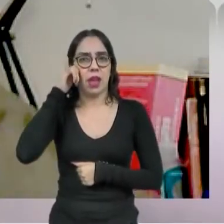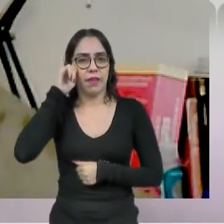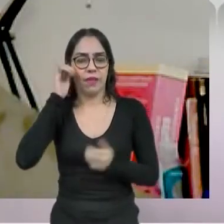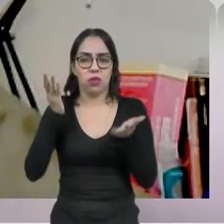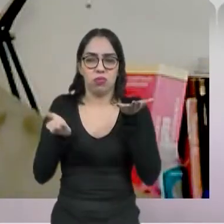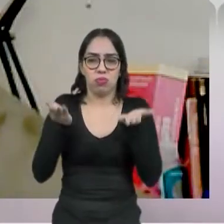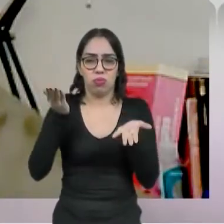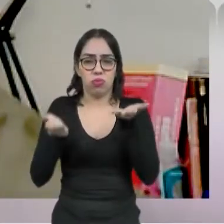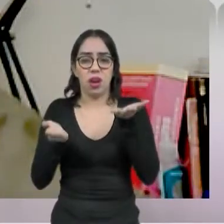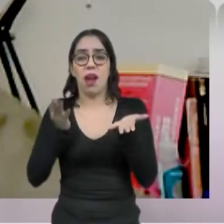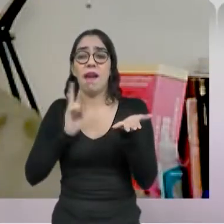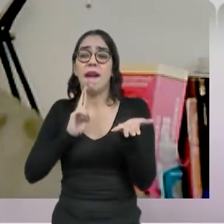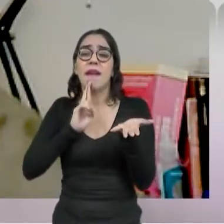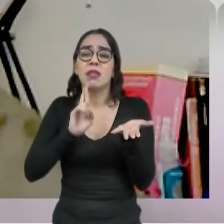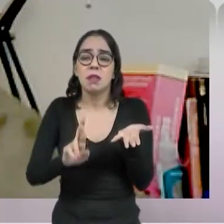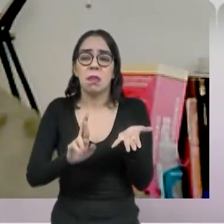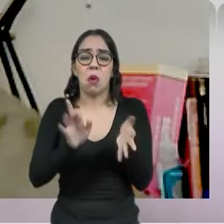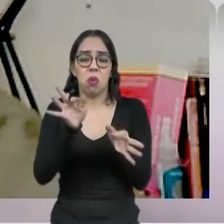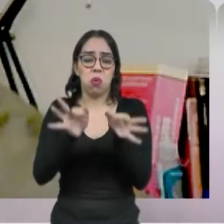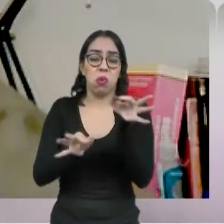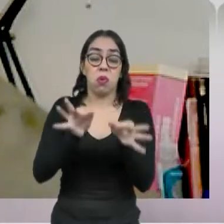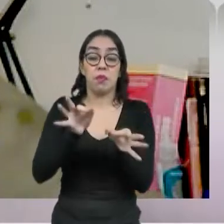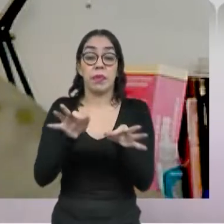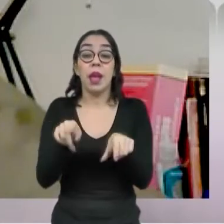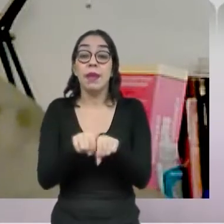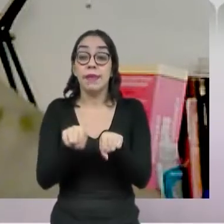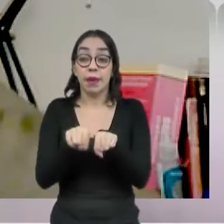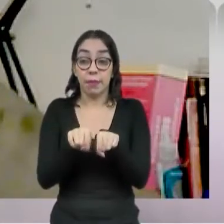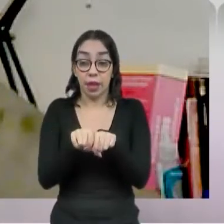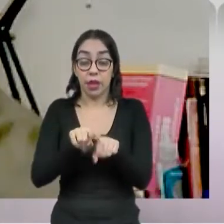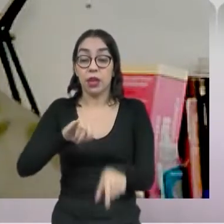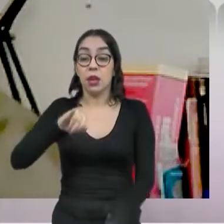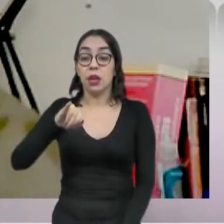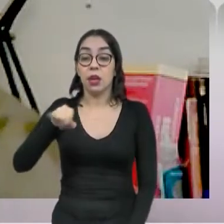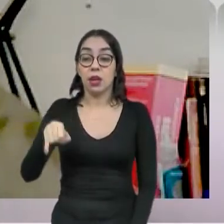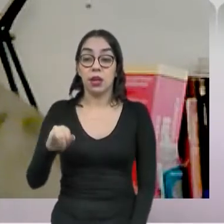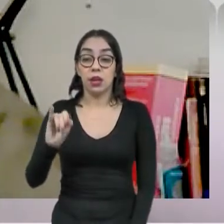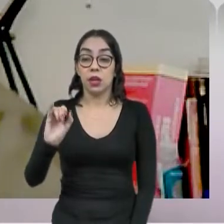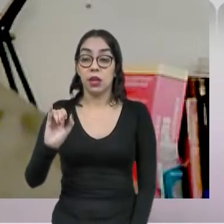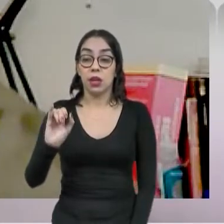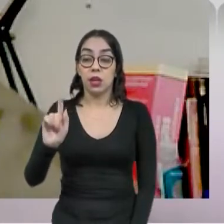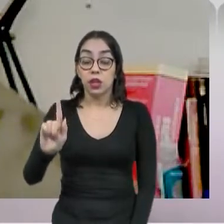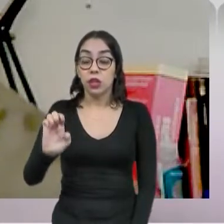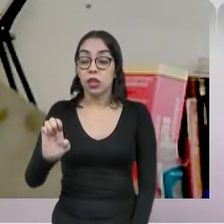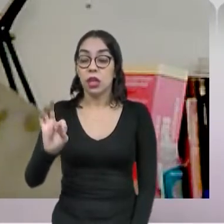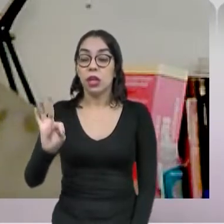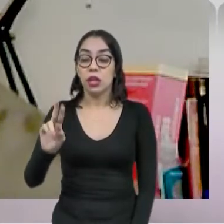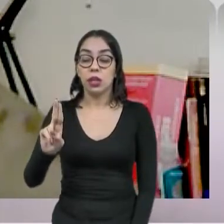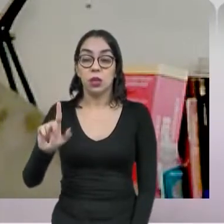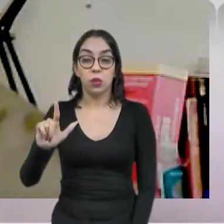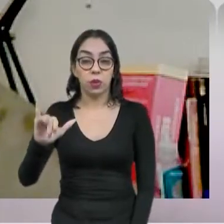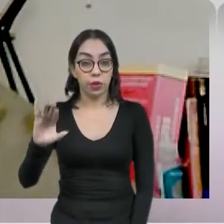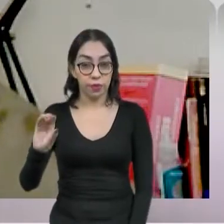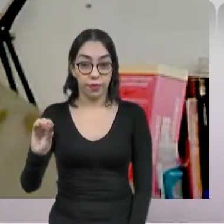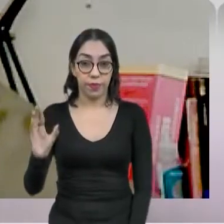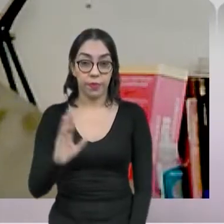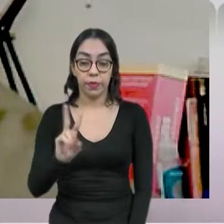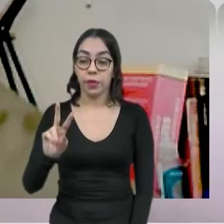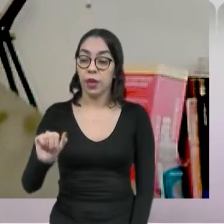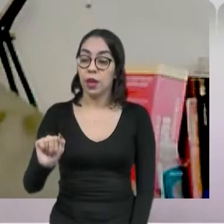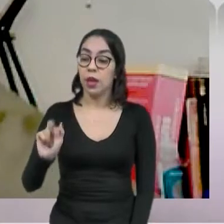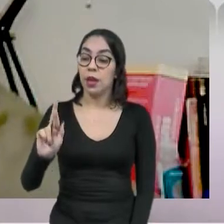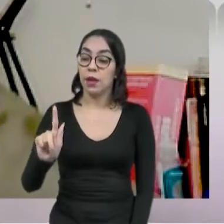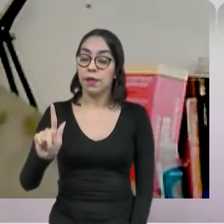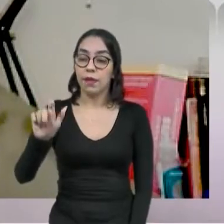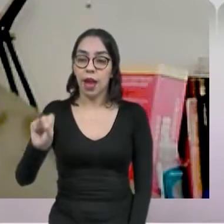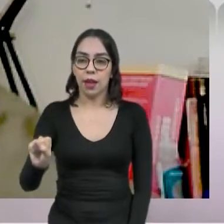com Getúlio Vargas, por exemplo, outro homem que desperta até hoje paixões extremadas, né, amores e ódios. Eu procuro entender o homem